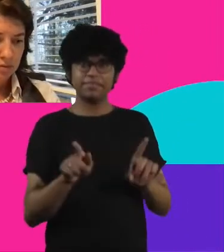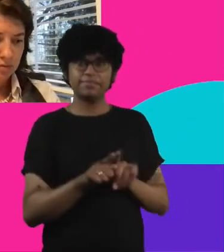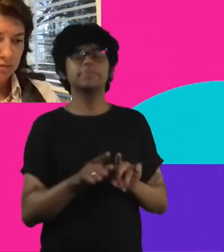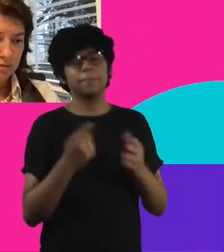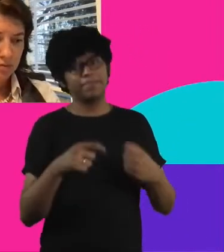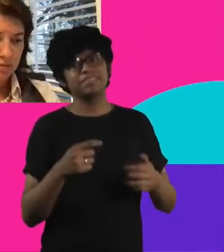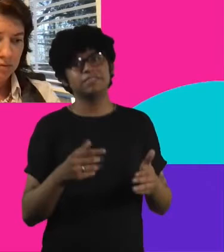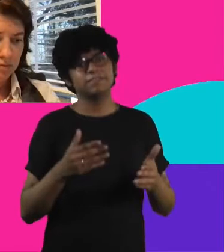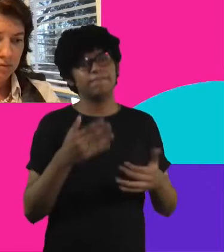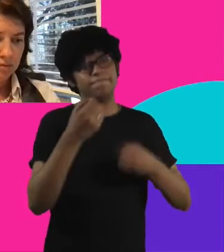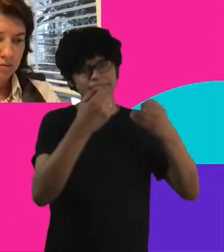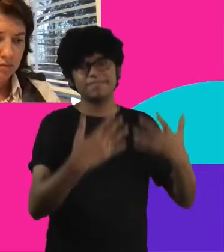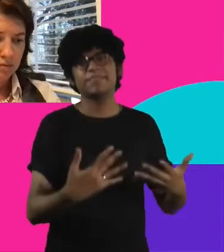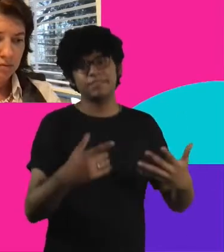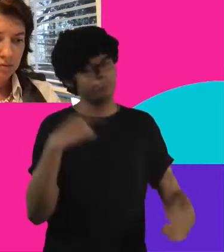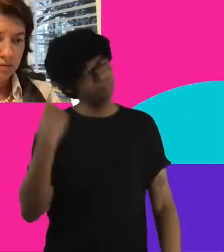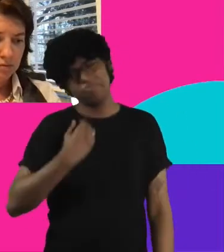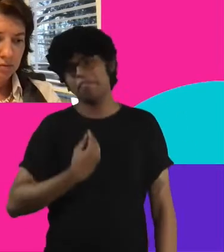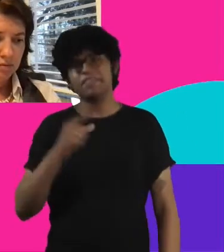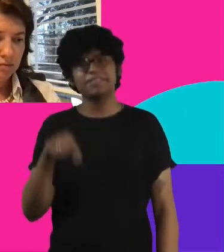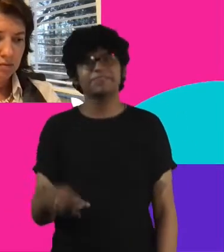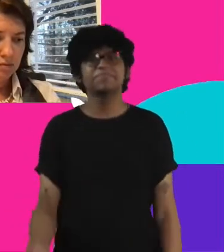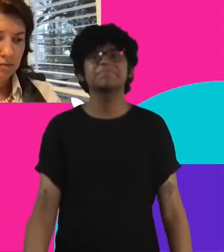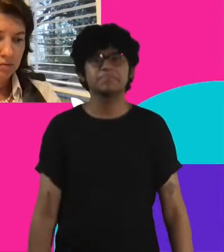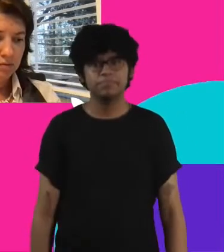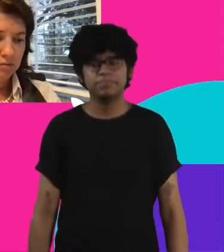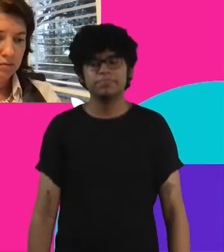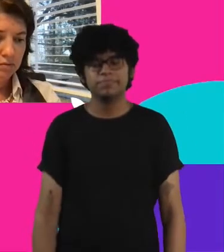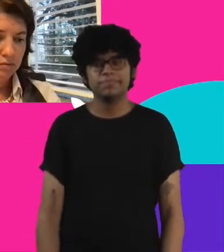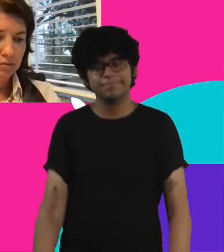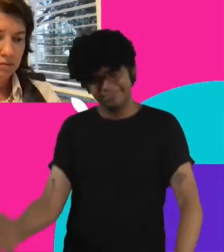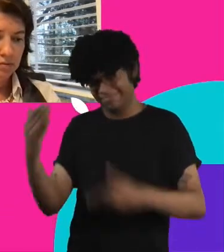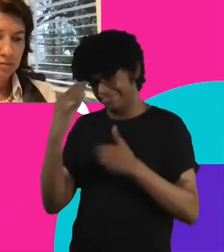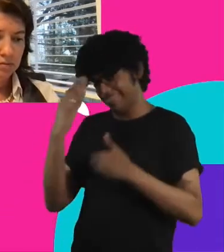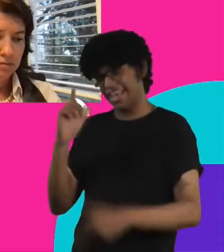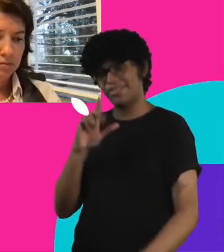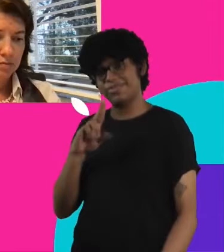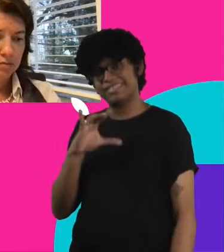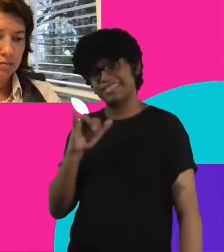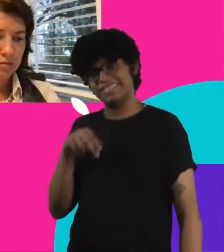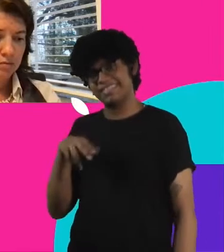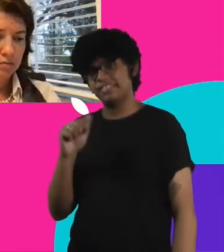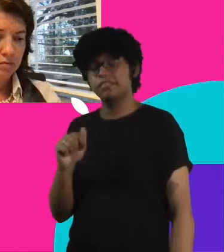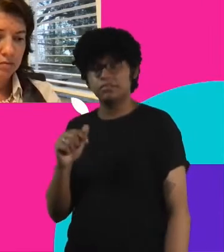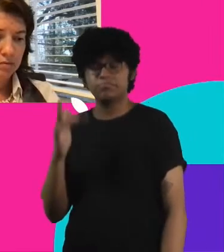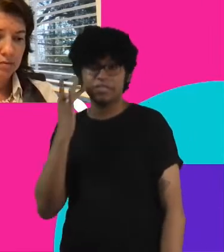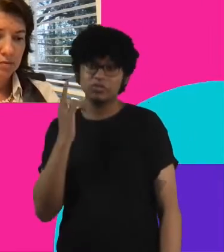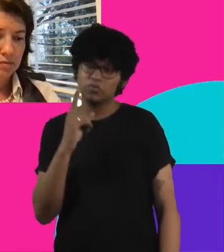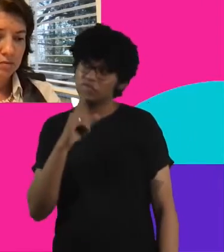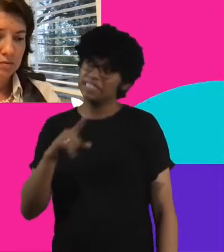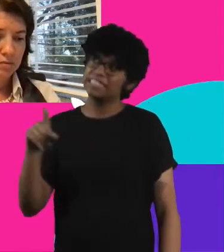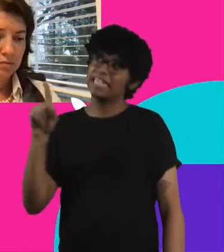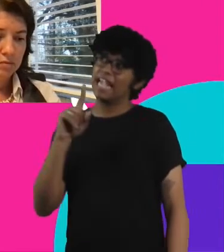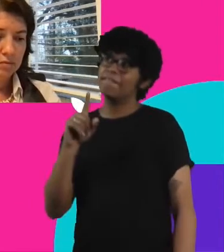endereçar. E estamos aqui para isso. Super obrigada, Luciana. Eu acho que a forma que vocês